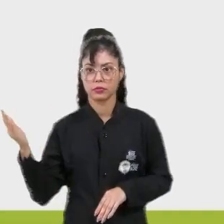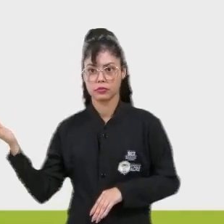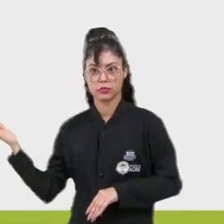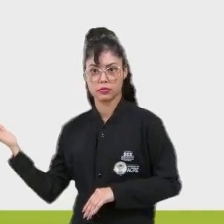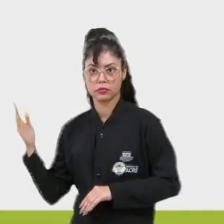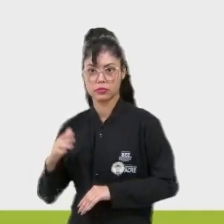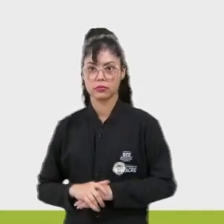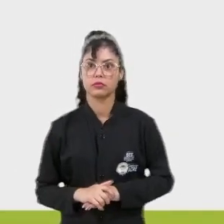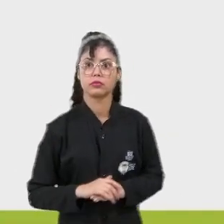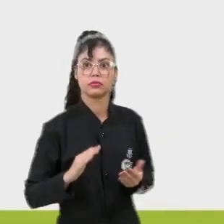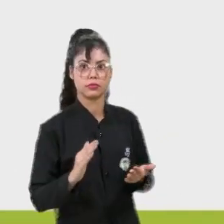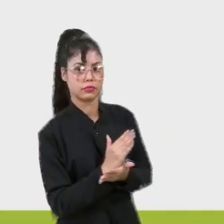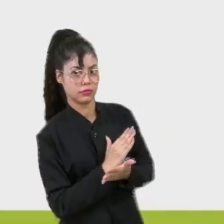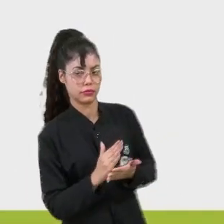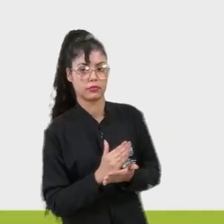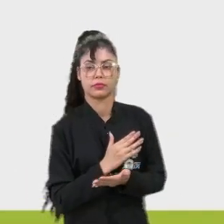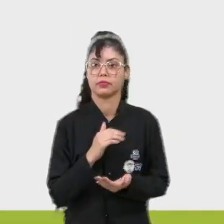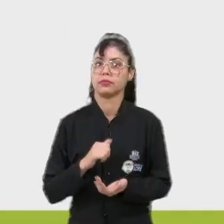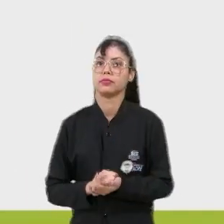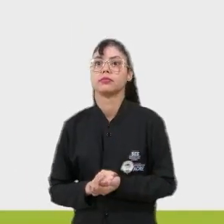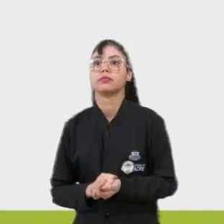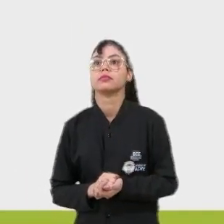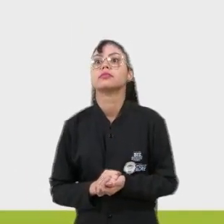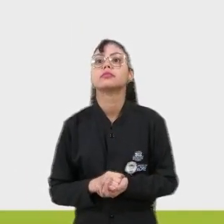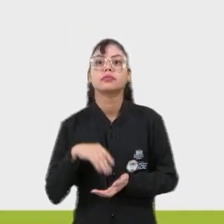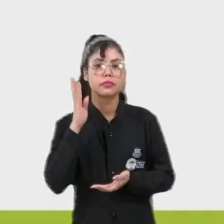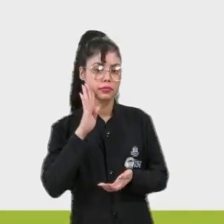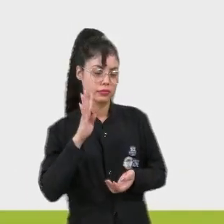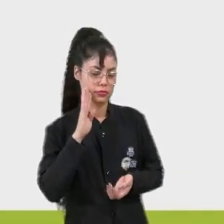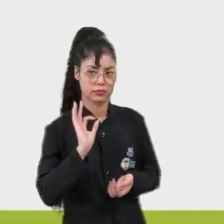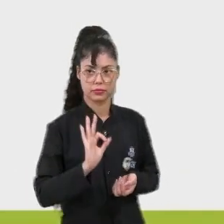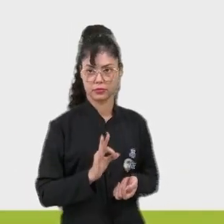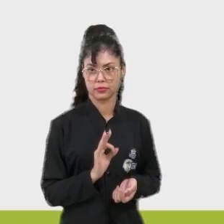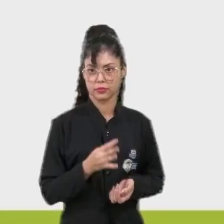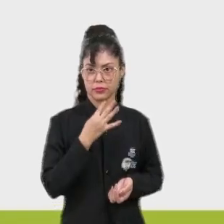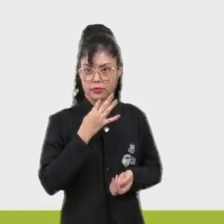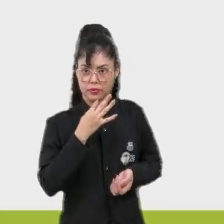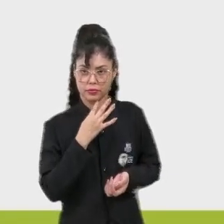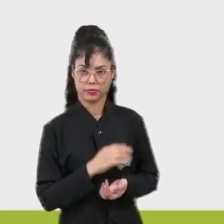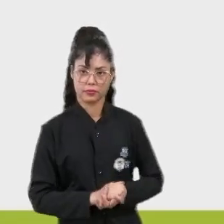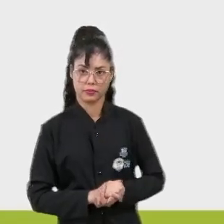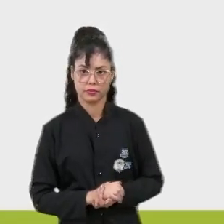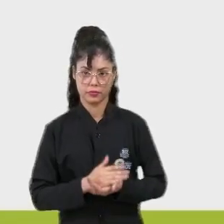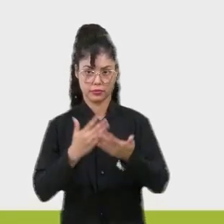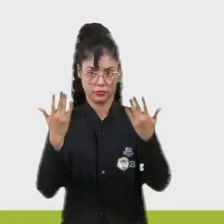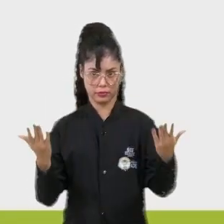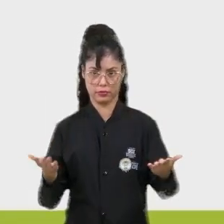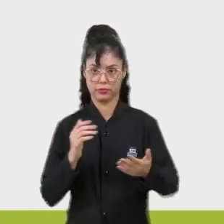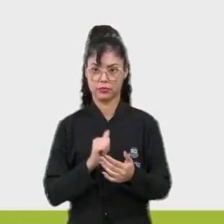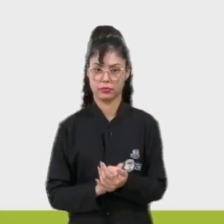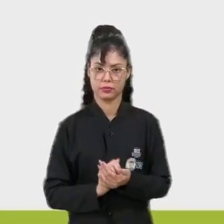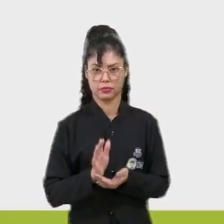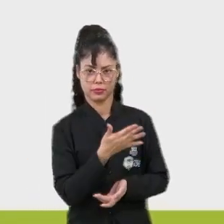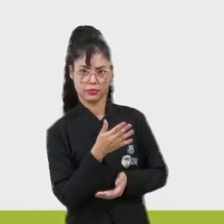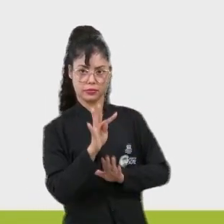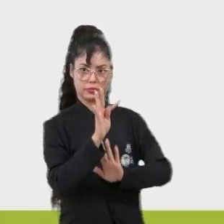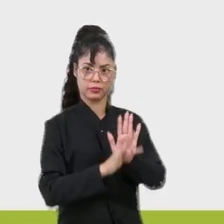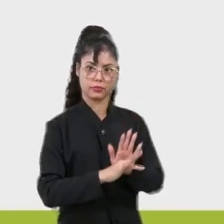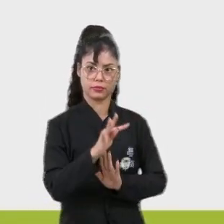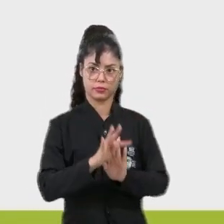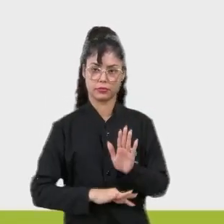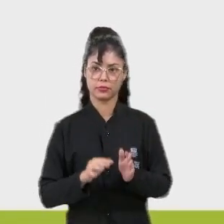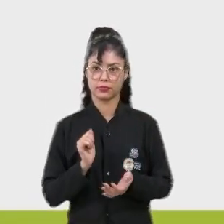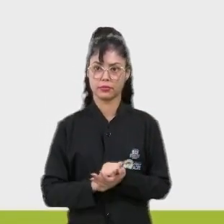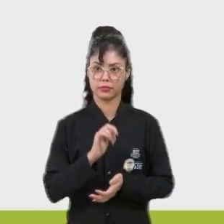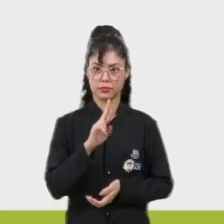vocês de algo bem interessante, que eu tenho certeza que vocês conhecem aí, pelo menos o texto da